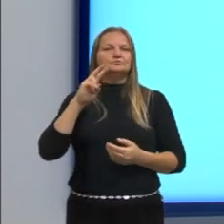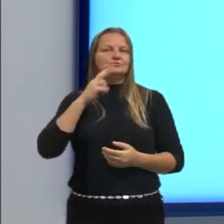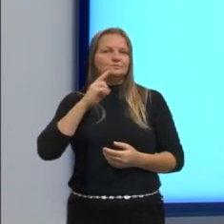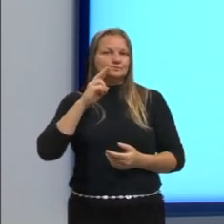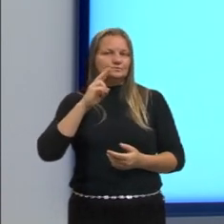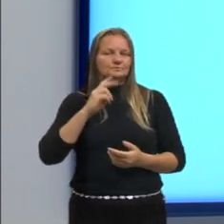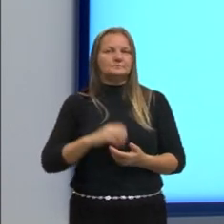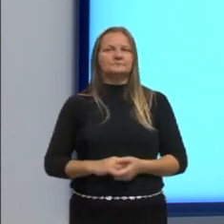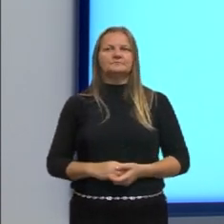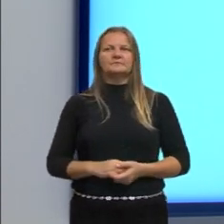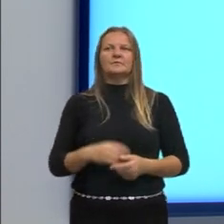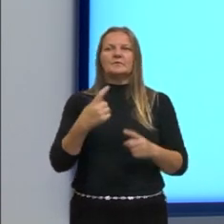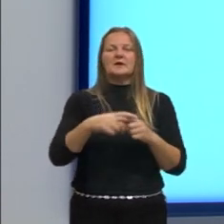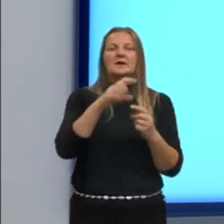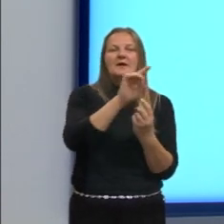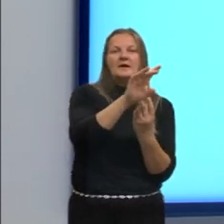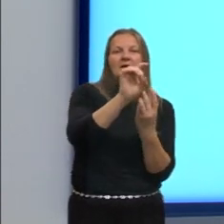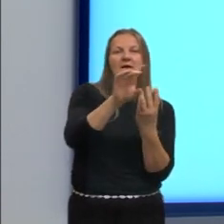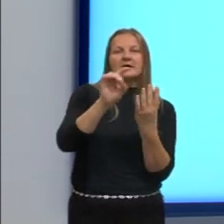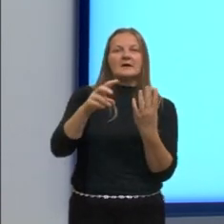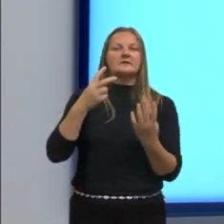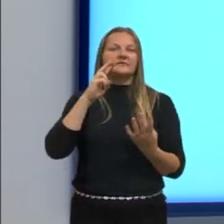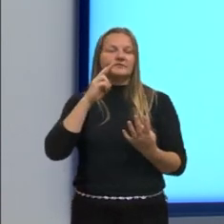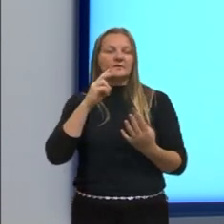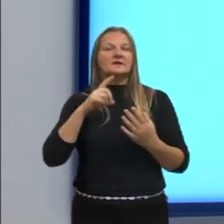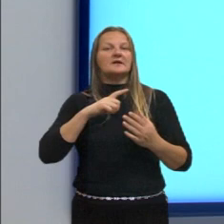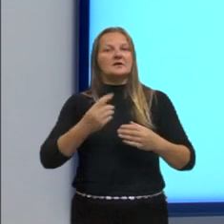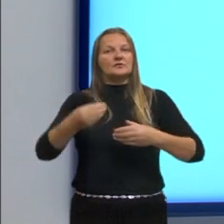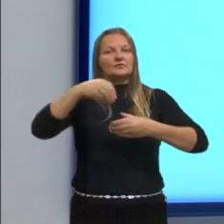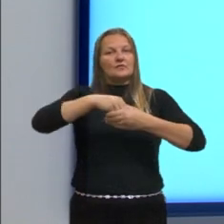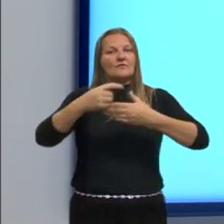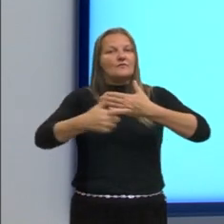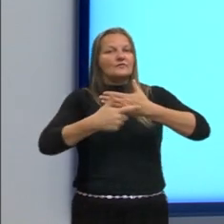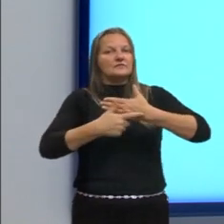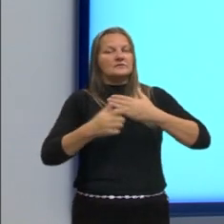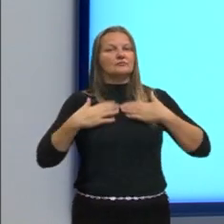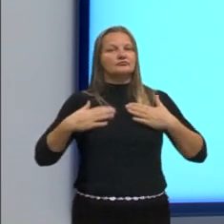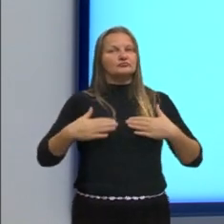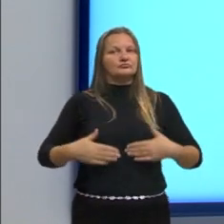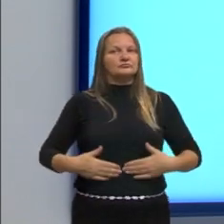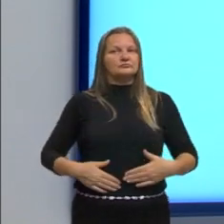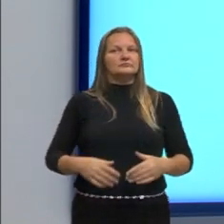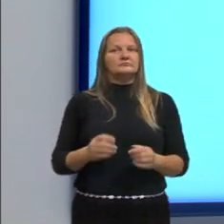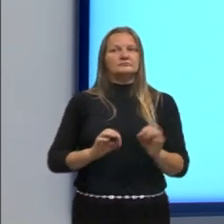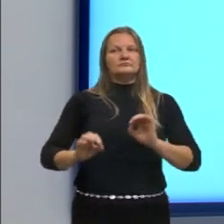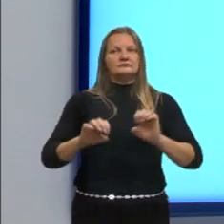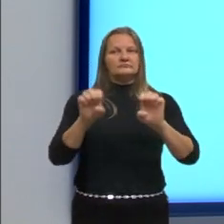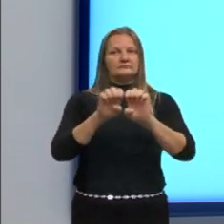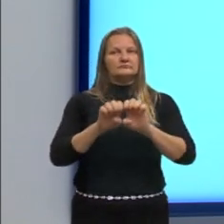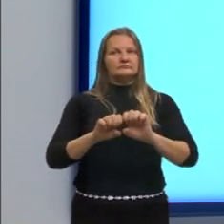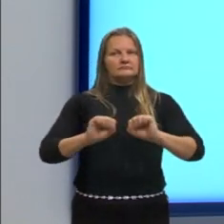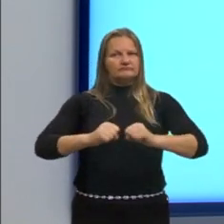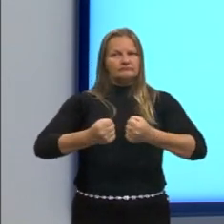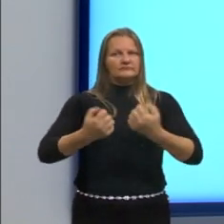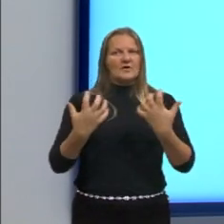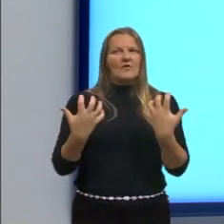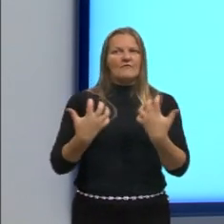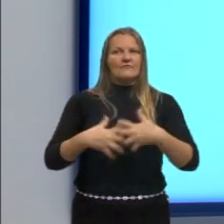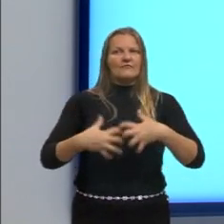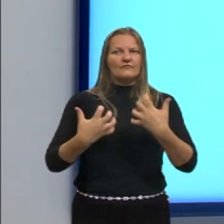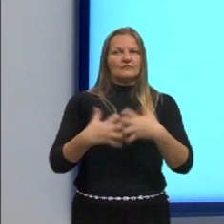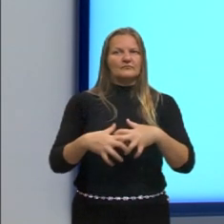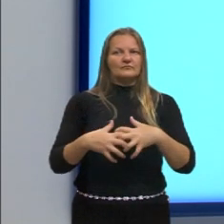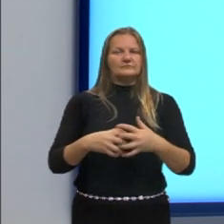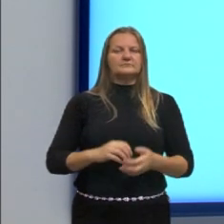tê-las porque cada uma tem uma função também no nosso organismo para manter o nosso organismo com um bom funcionamento